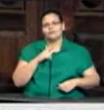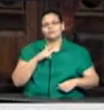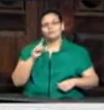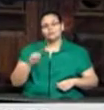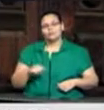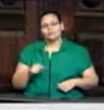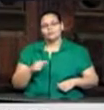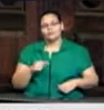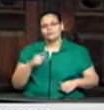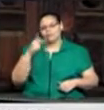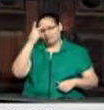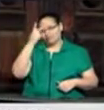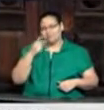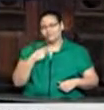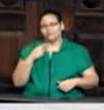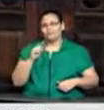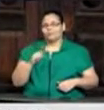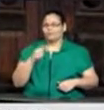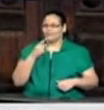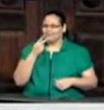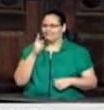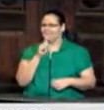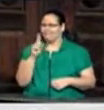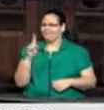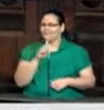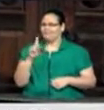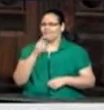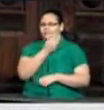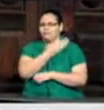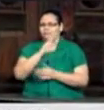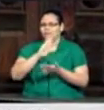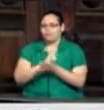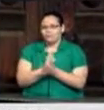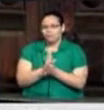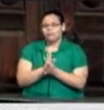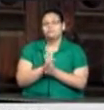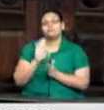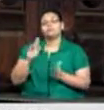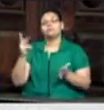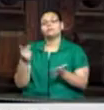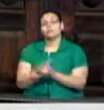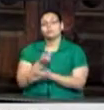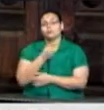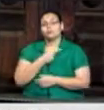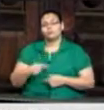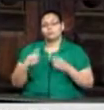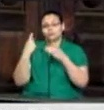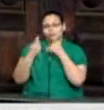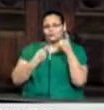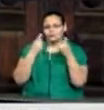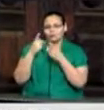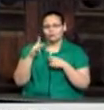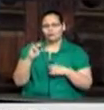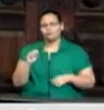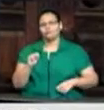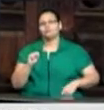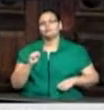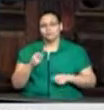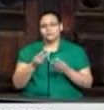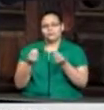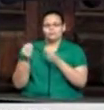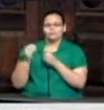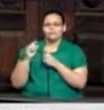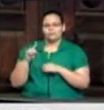sentido de dizer não à discriminação. Ocorre que, presidente, a preocupação dos pais, e